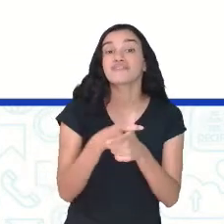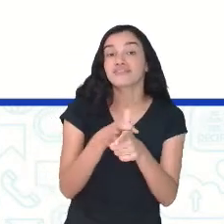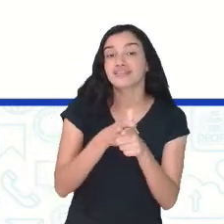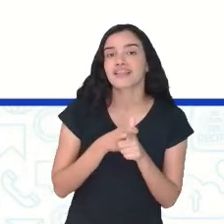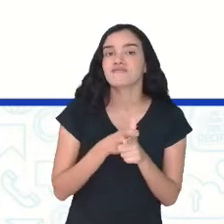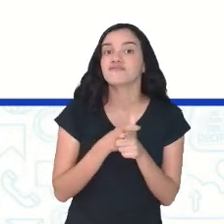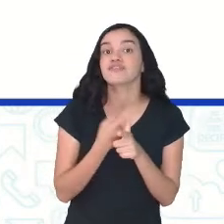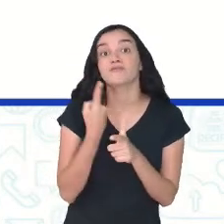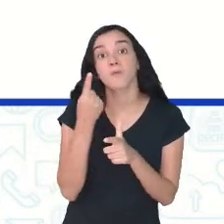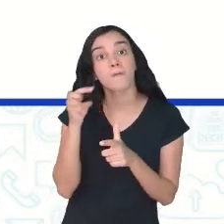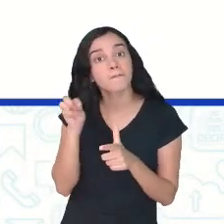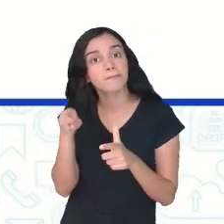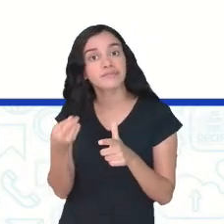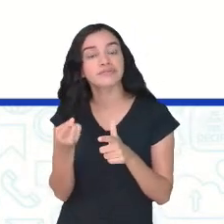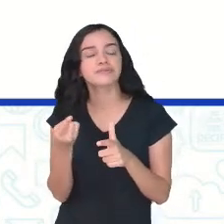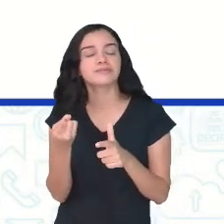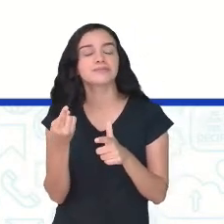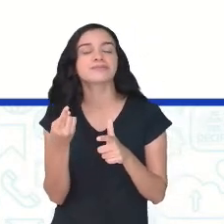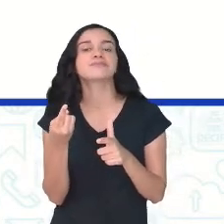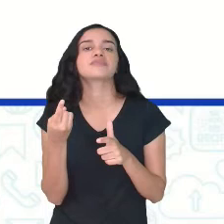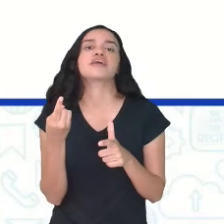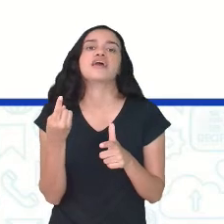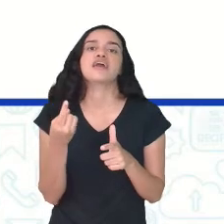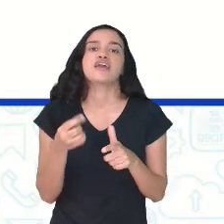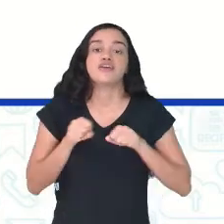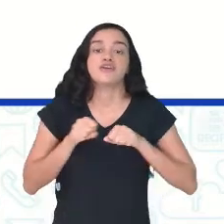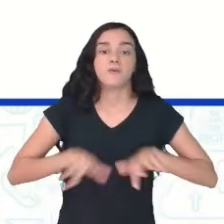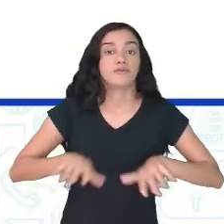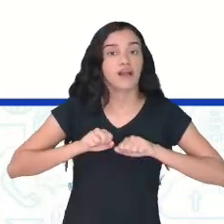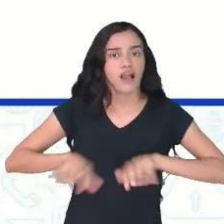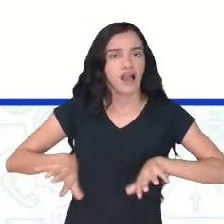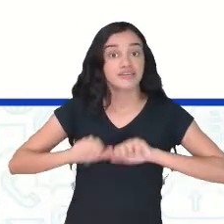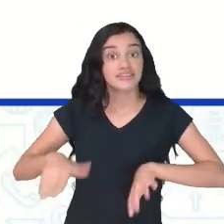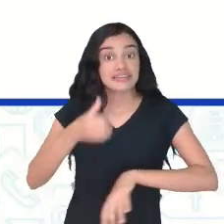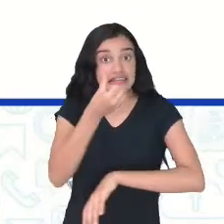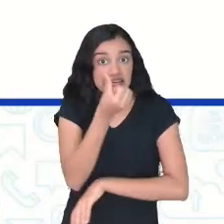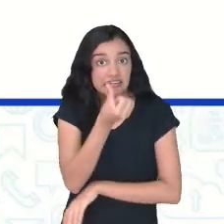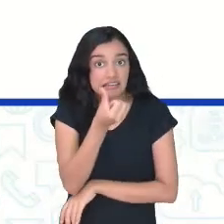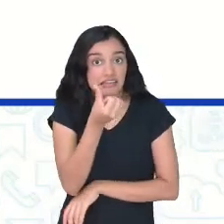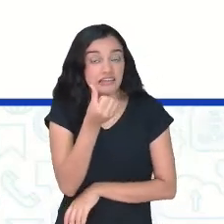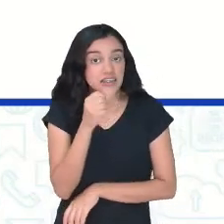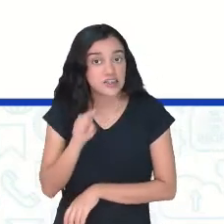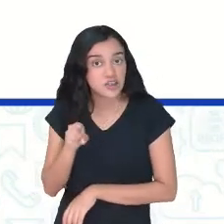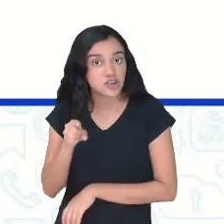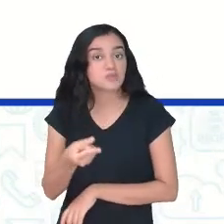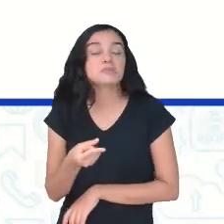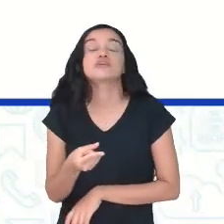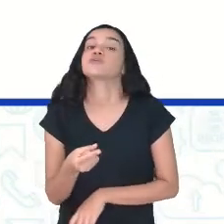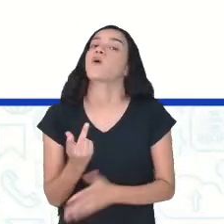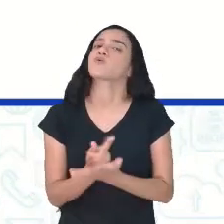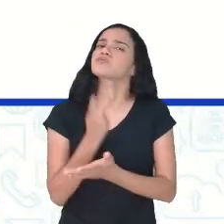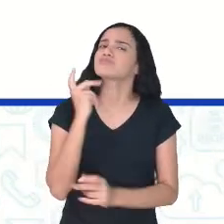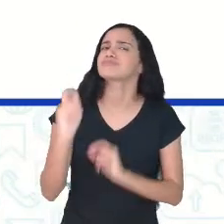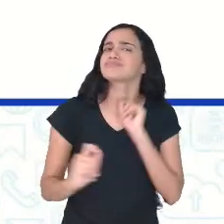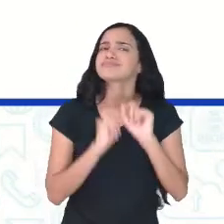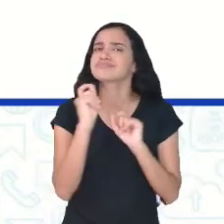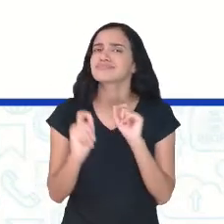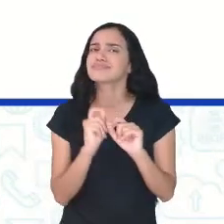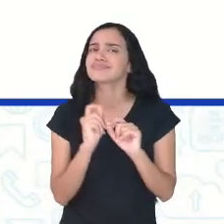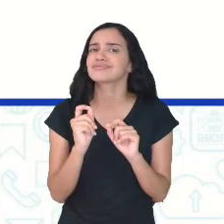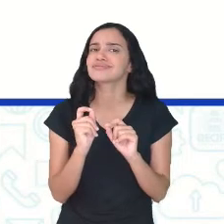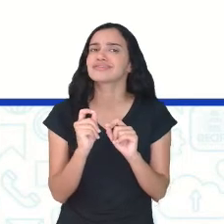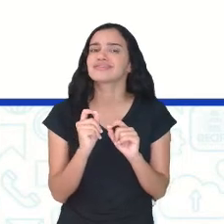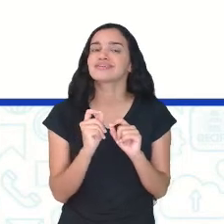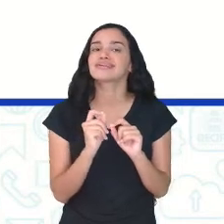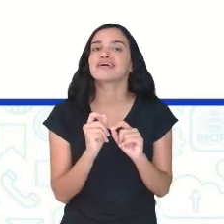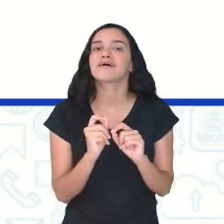devendo 1.000. E ainda gastei mais 6.000. O que aconteceu? Haja